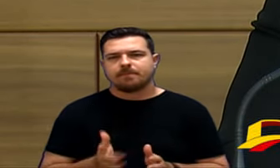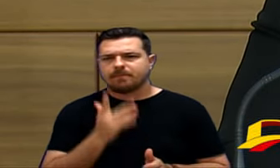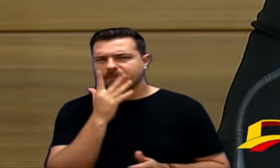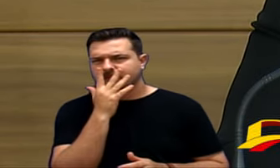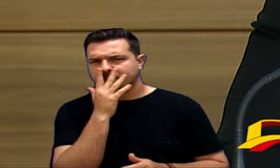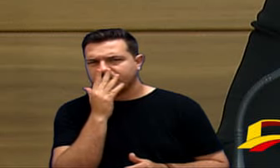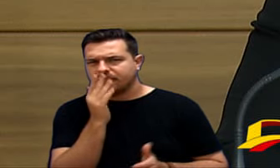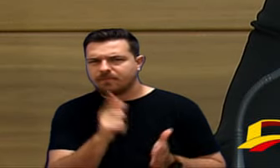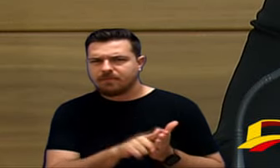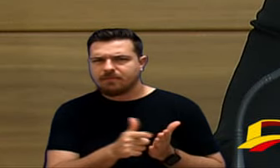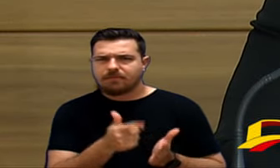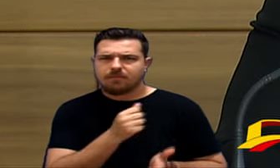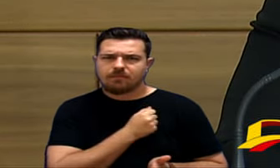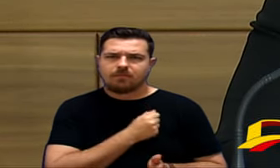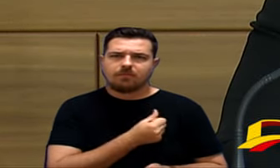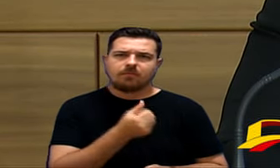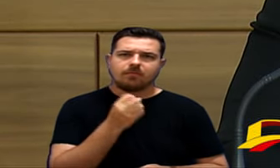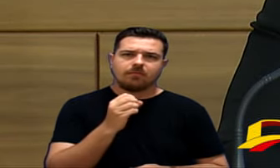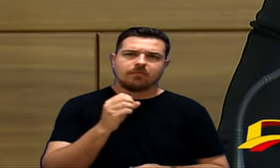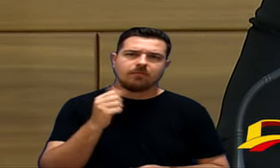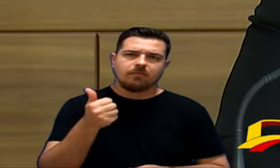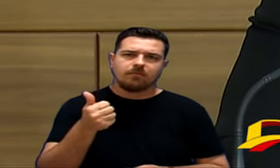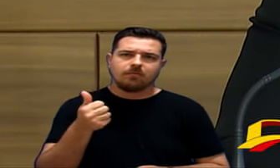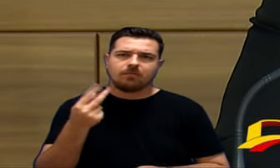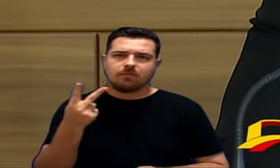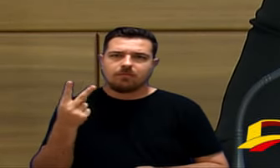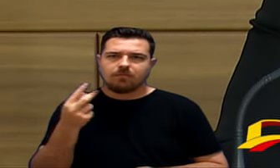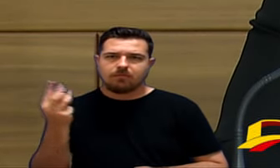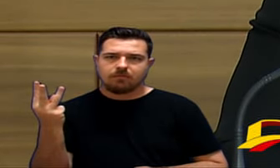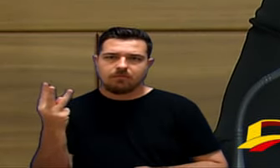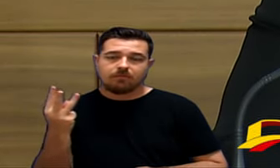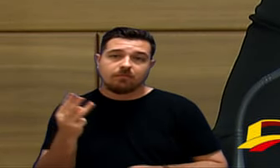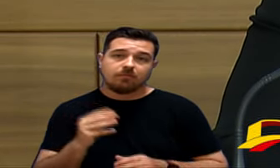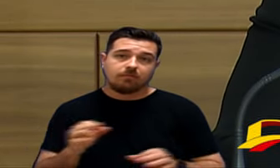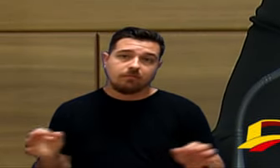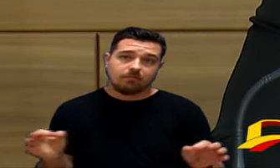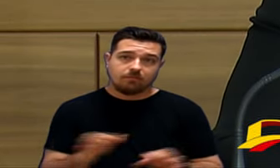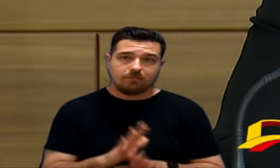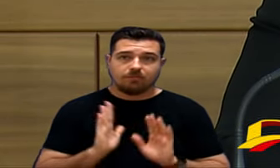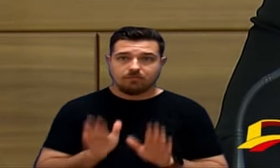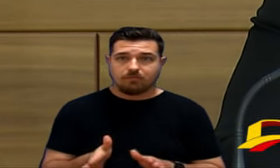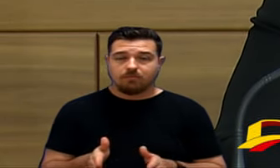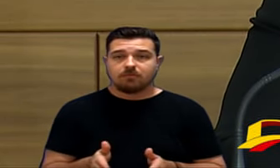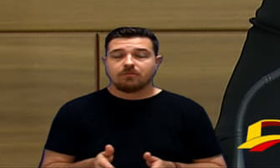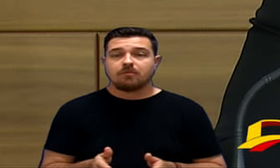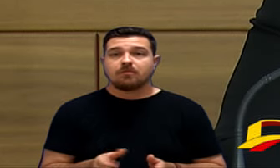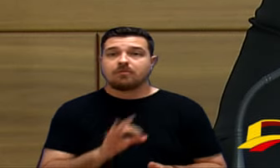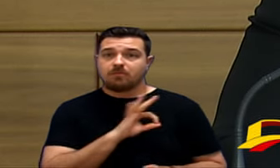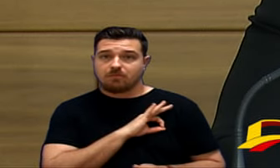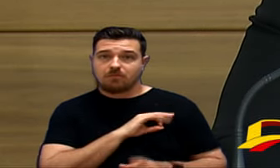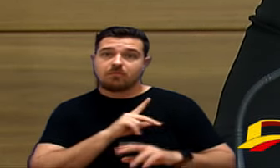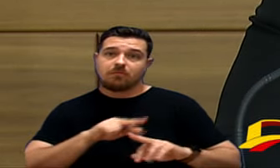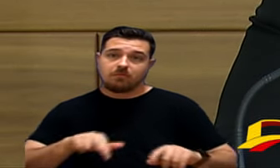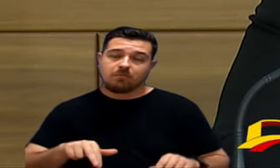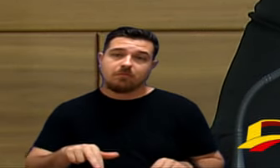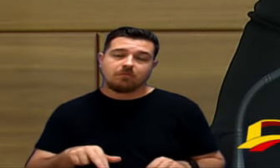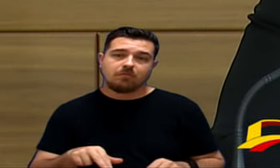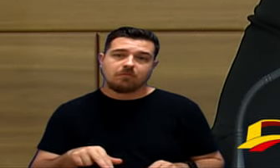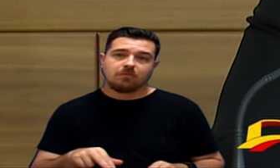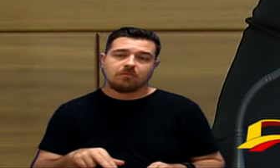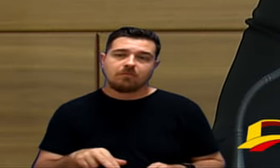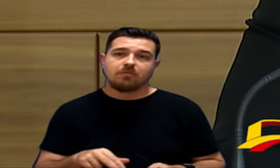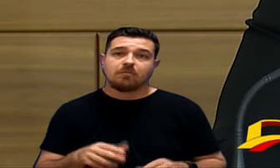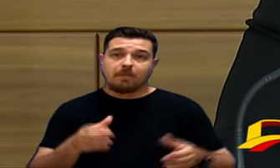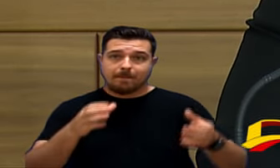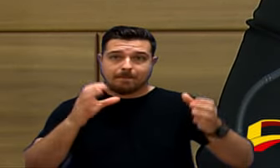edital 01223 ele já se encerrou e os guardas civis eles estão perdão os